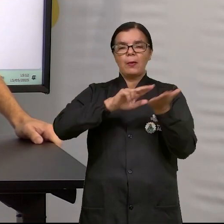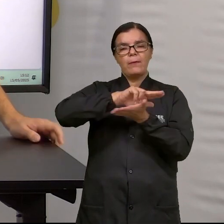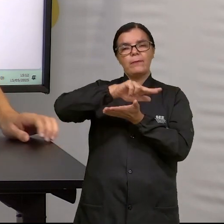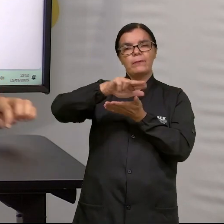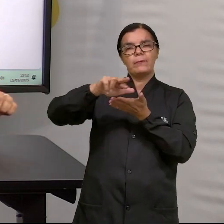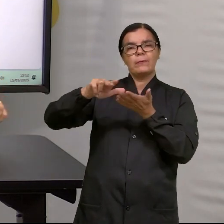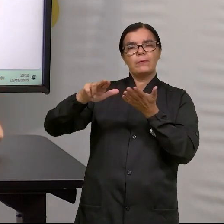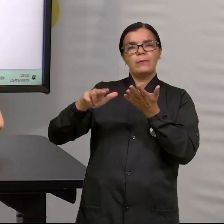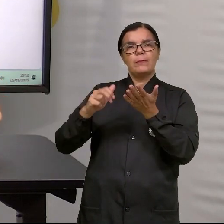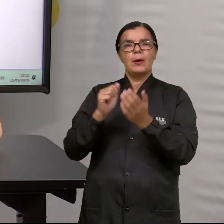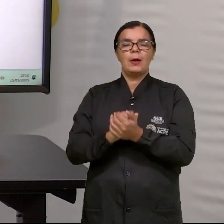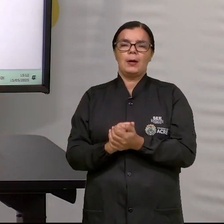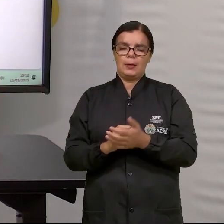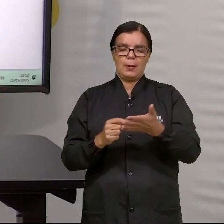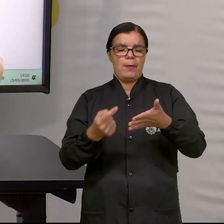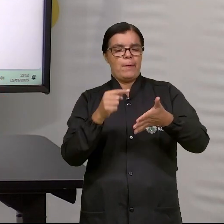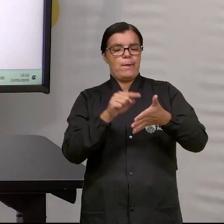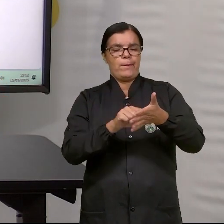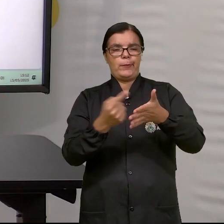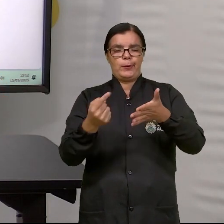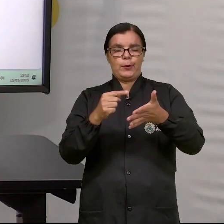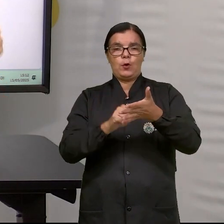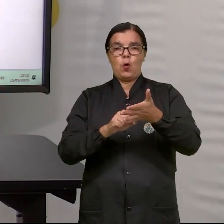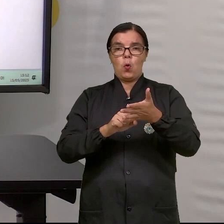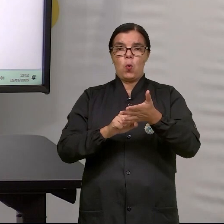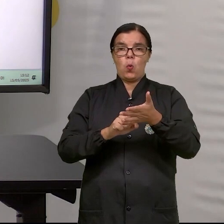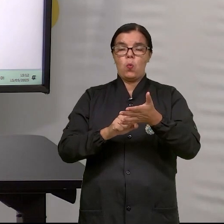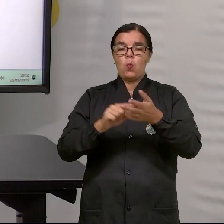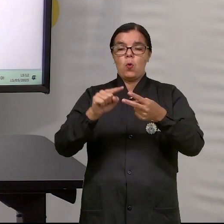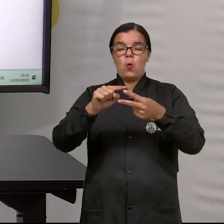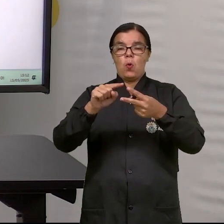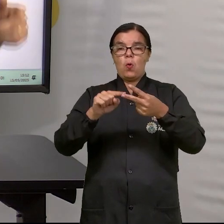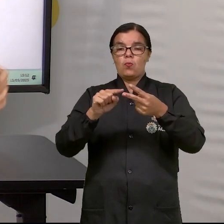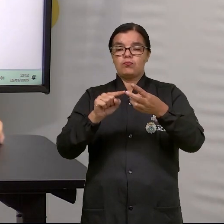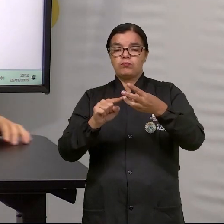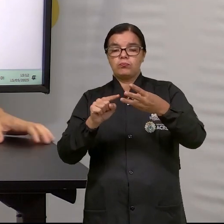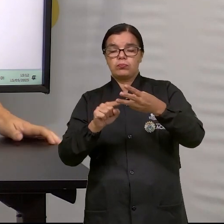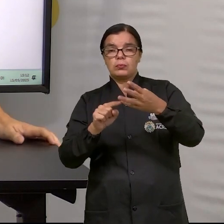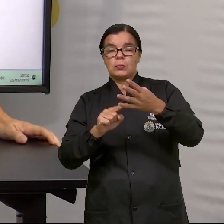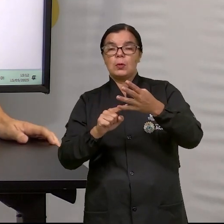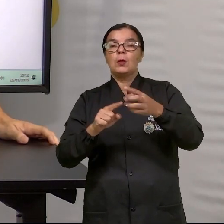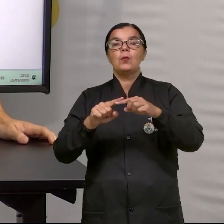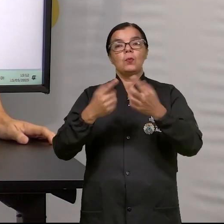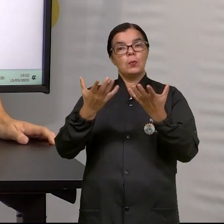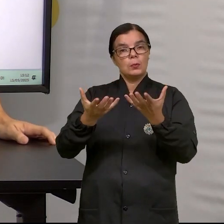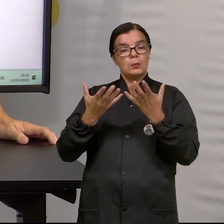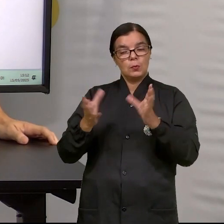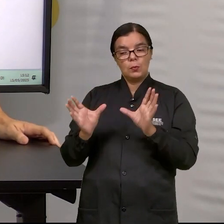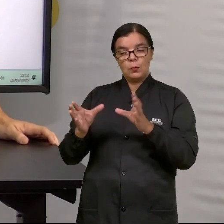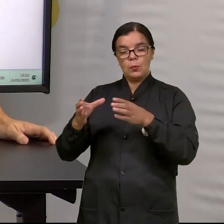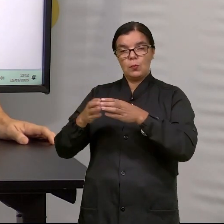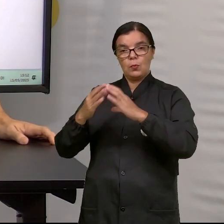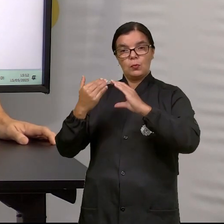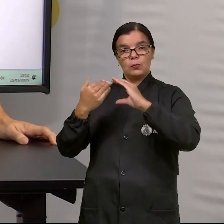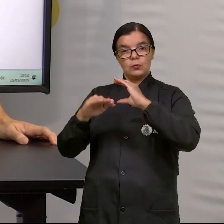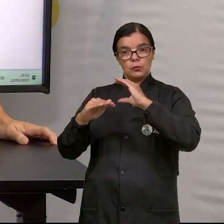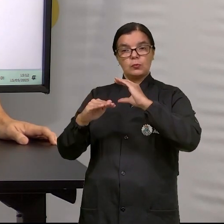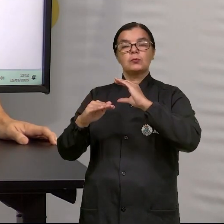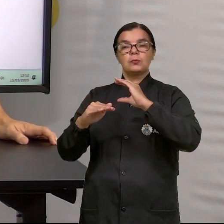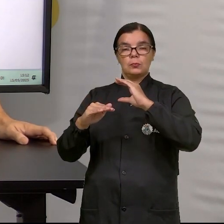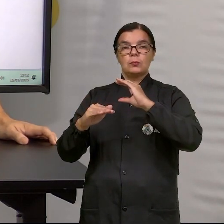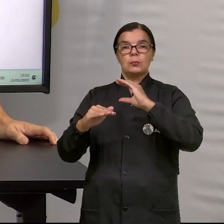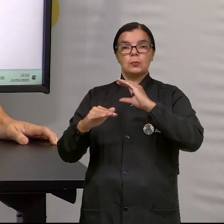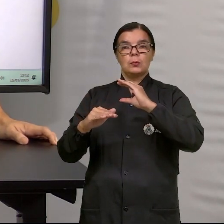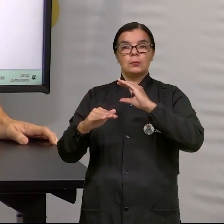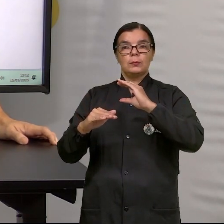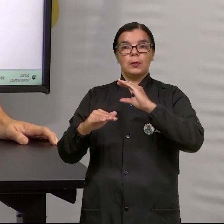pessoas, você fica lá clicando um por um lá, ou então seleciona todos, vai desmarcando o que você quer. Quando eu crio um grupo de envio, quando